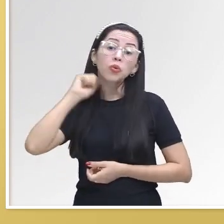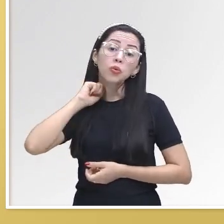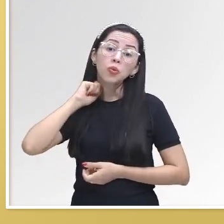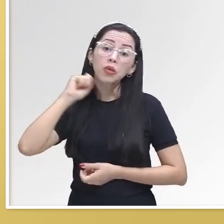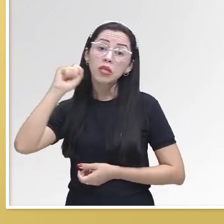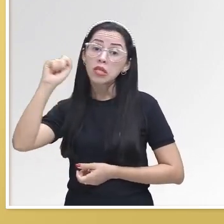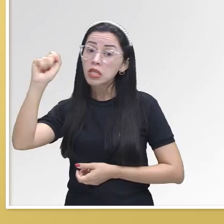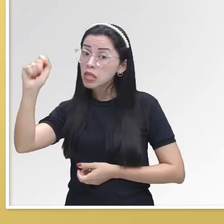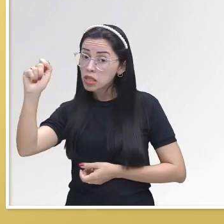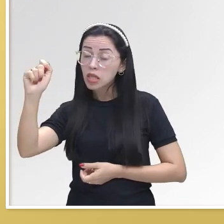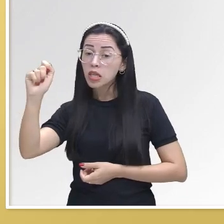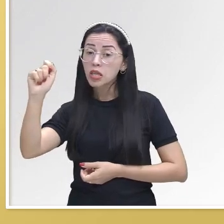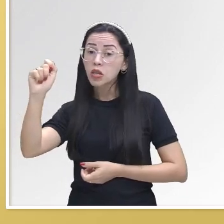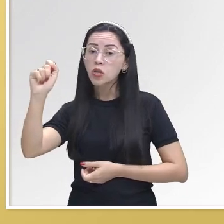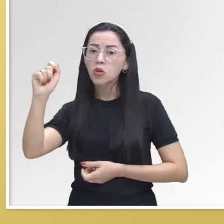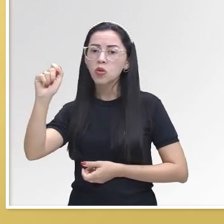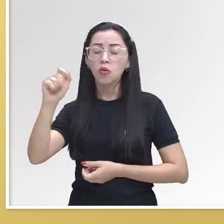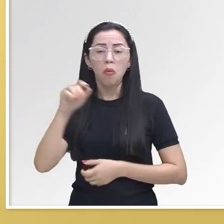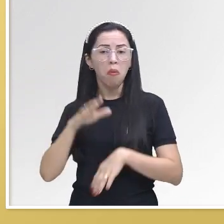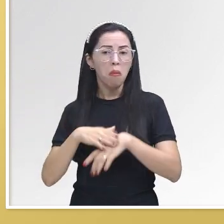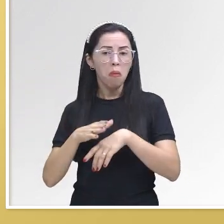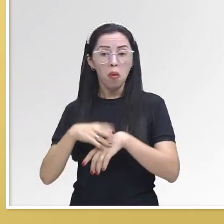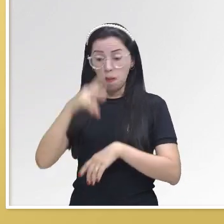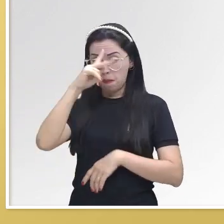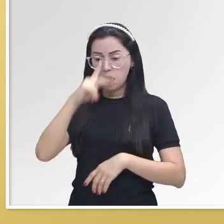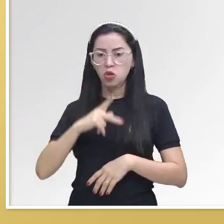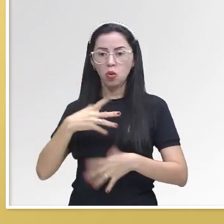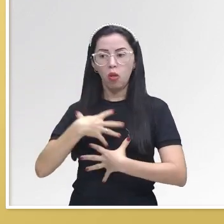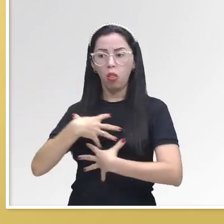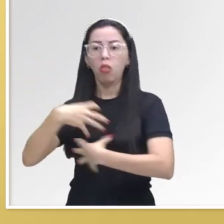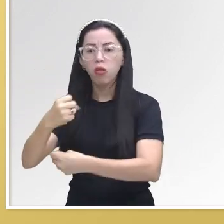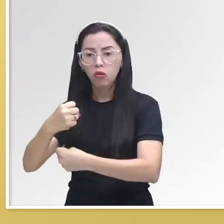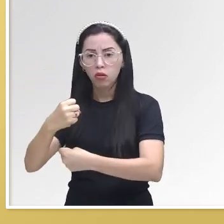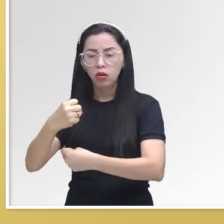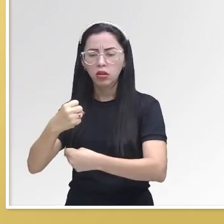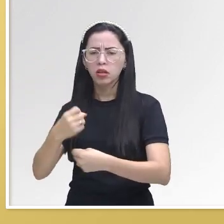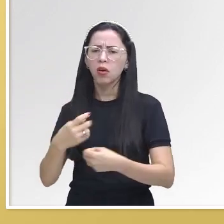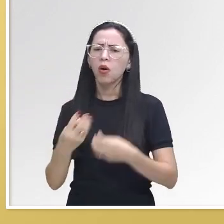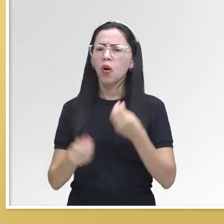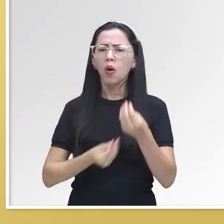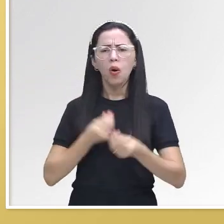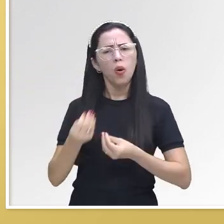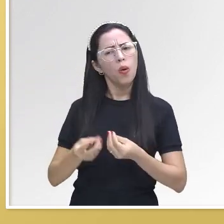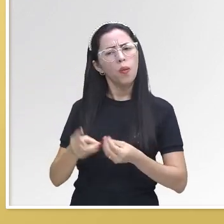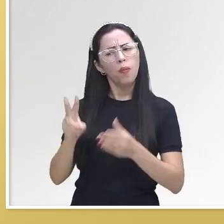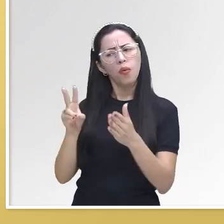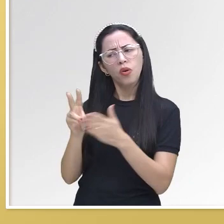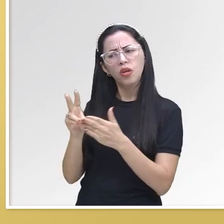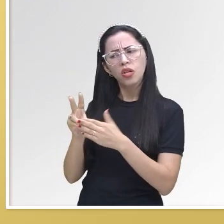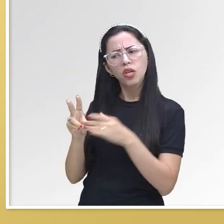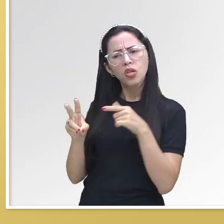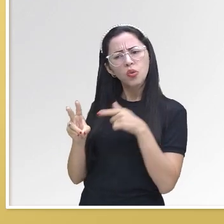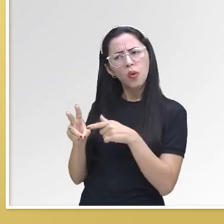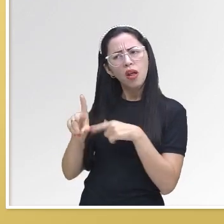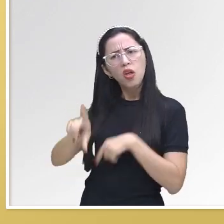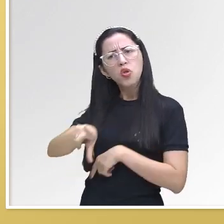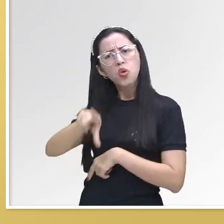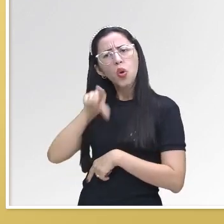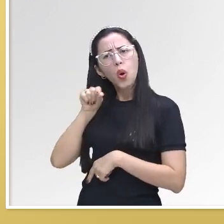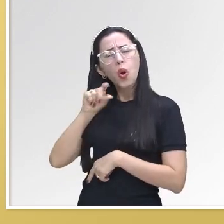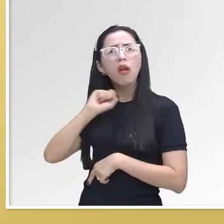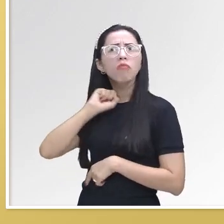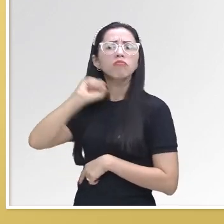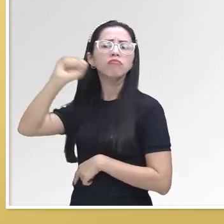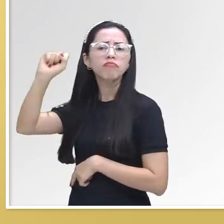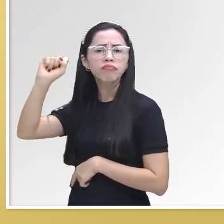você acabar com a sua própria vida. Então, o que faz uma pessoa indígena ter tamanha atitude, não é mesmo? A